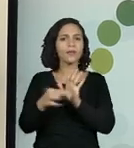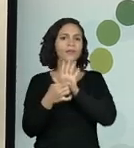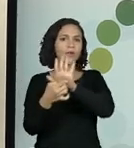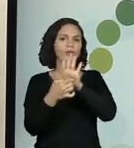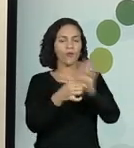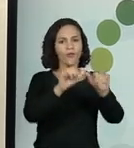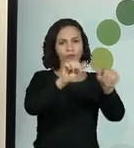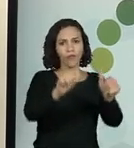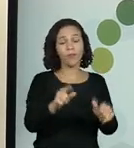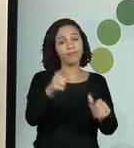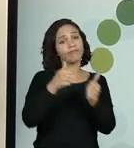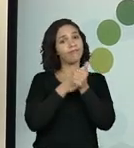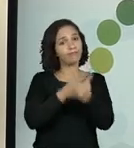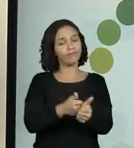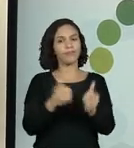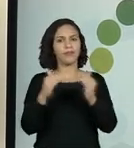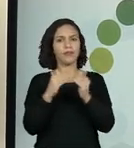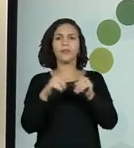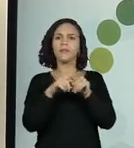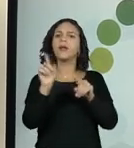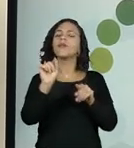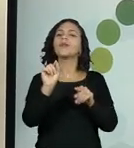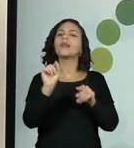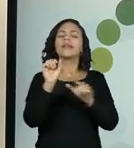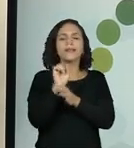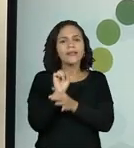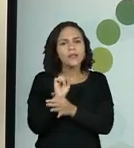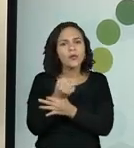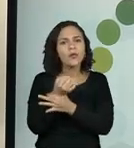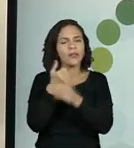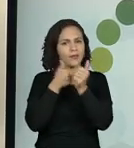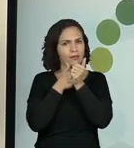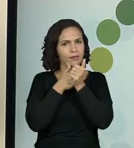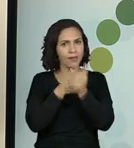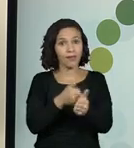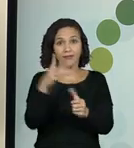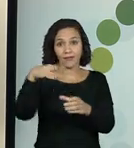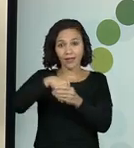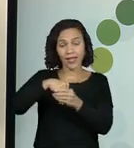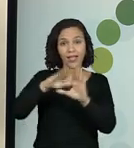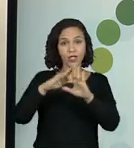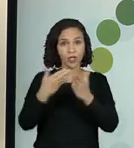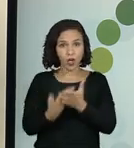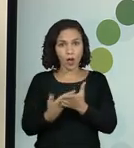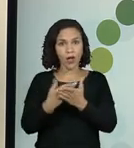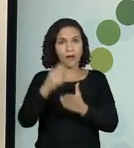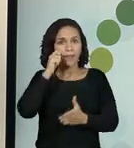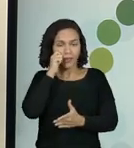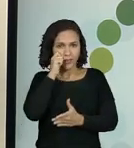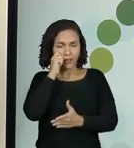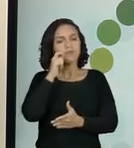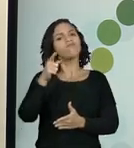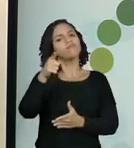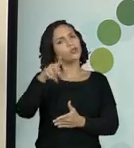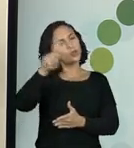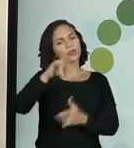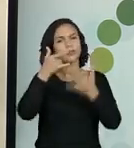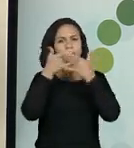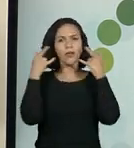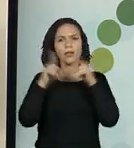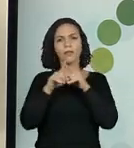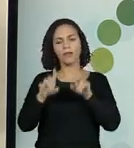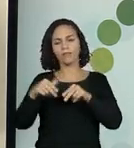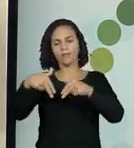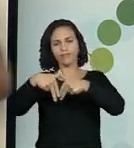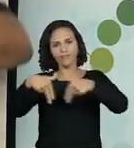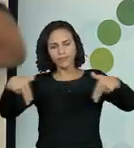tá bem? Lembrando de seguir os protocolos de segurança, tá bem? Se estiver na escola presencial, use a máscara, mantenha o distanciamento, não